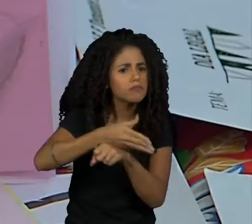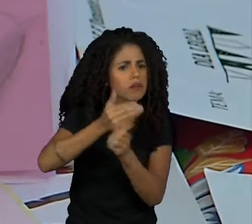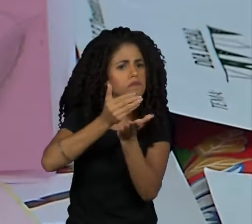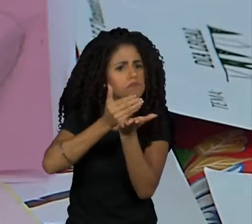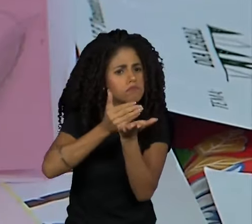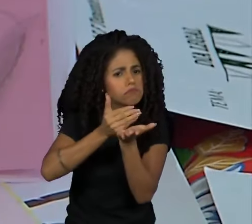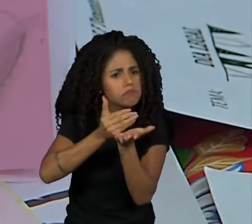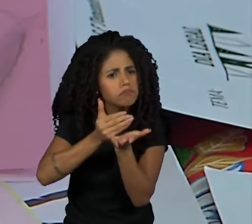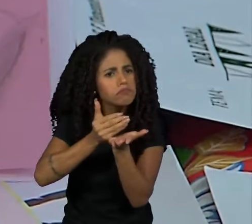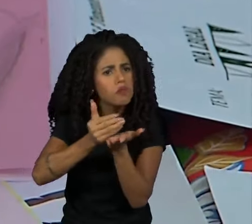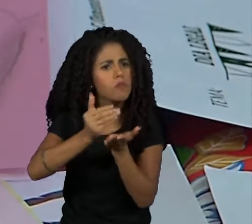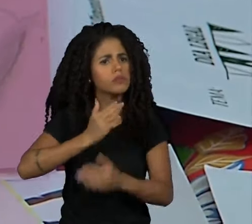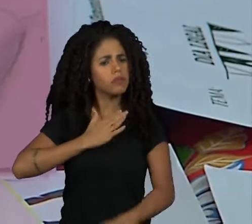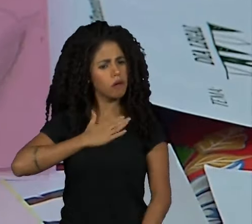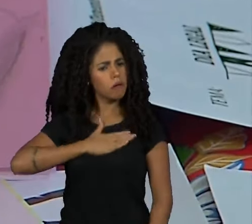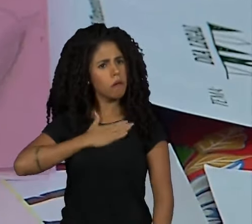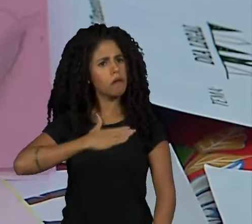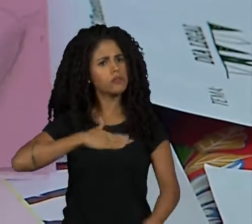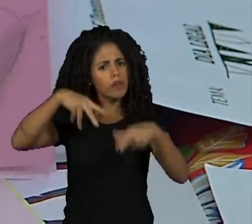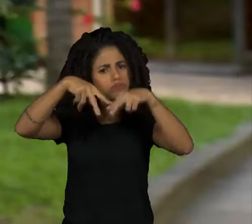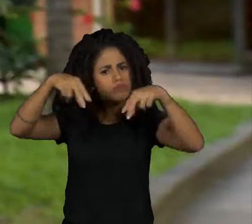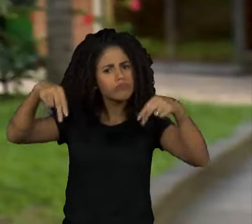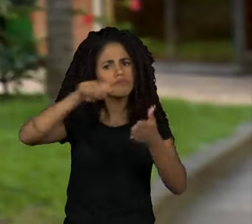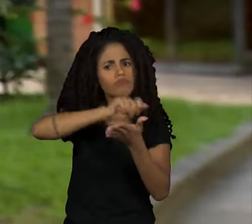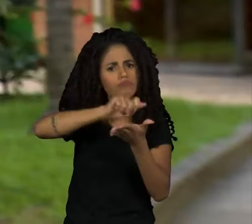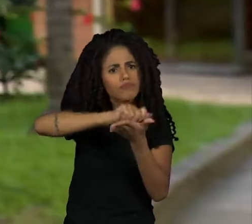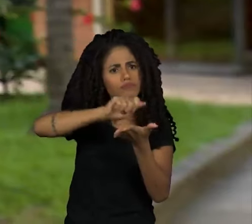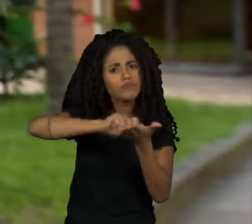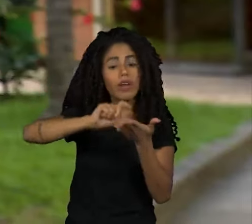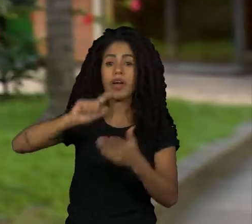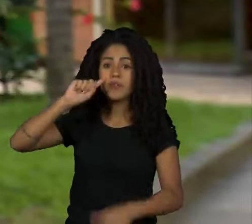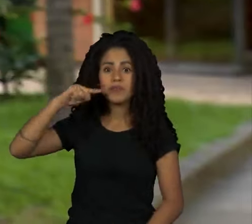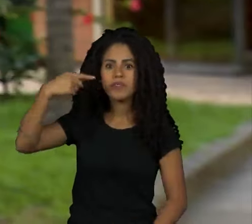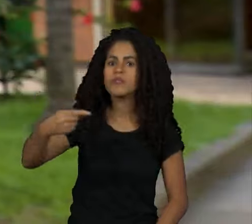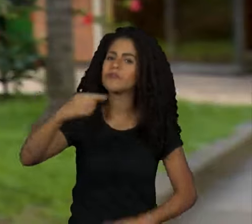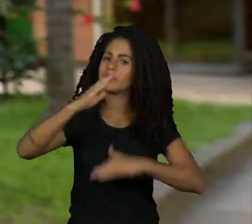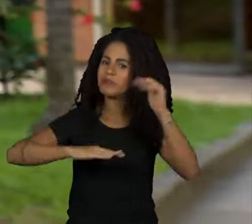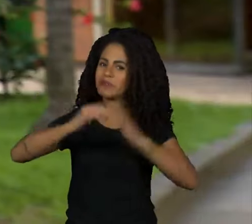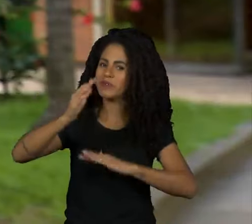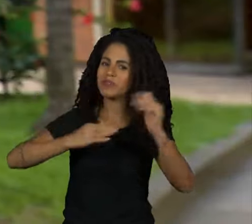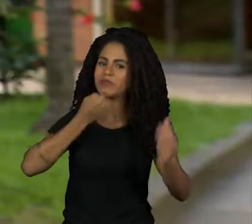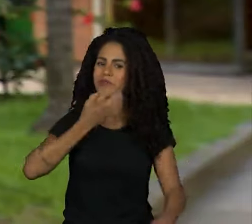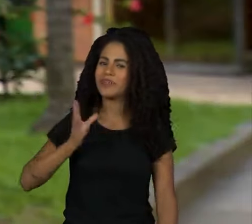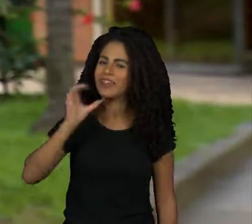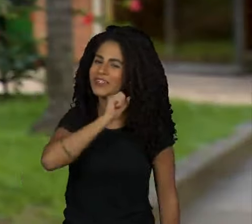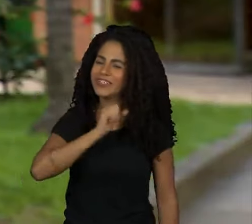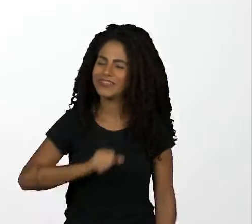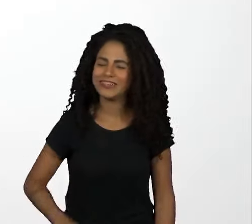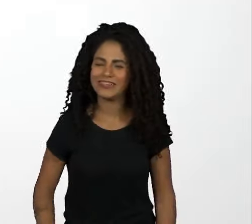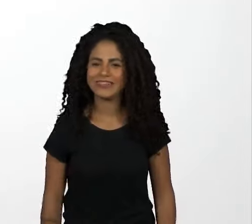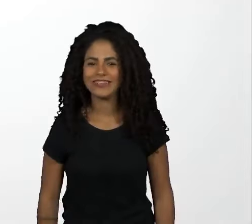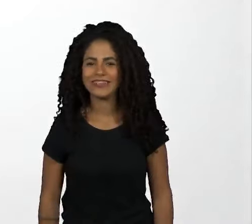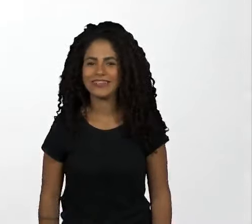a gostar de fazer cordéis. É daqui a pouco, aqui no Boas Práticas, não sai daí.